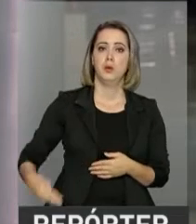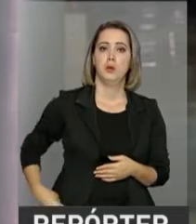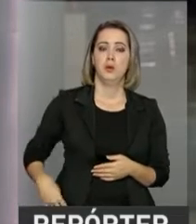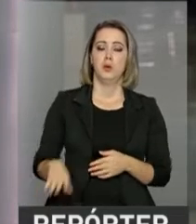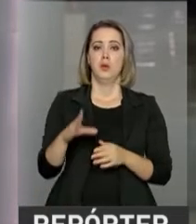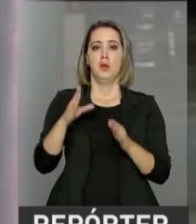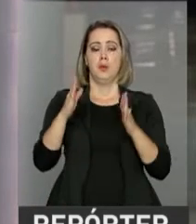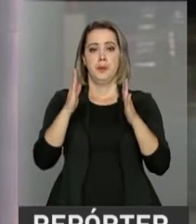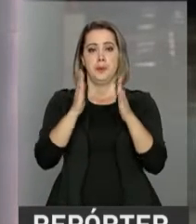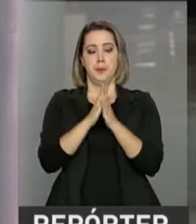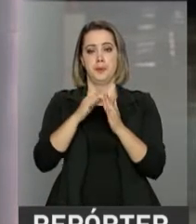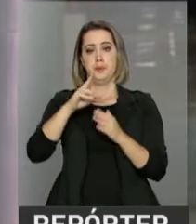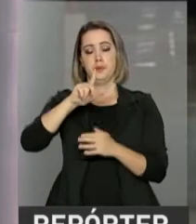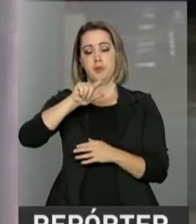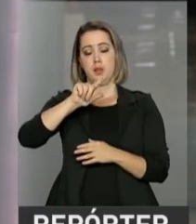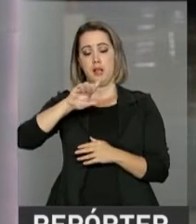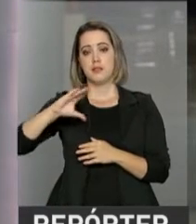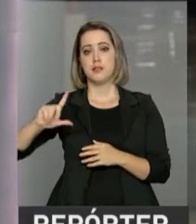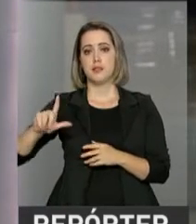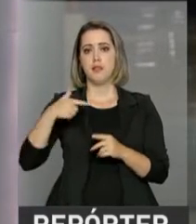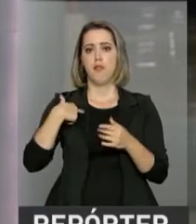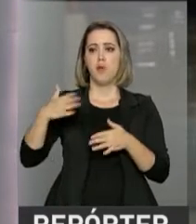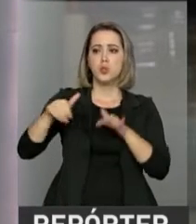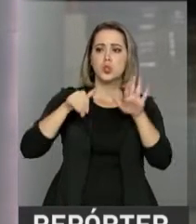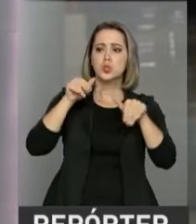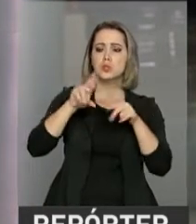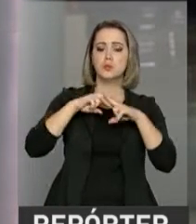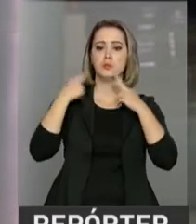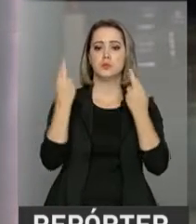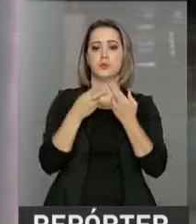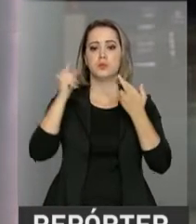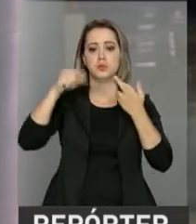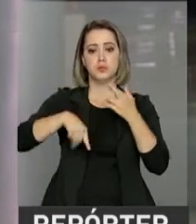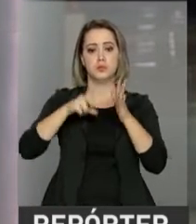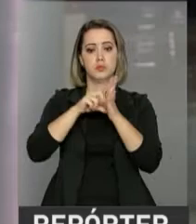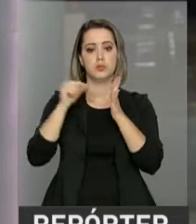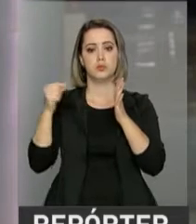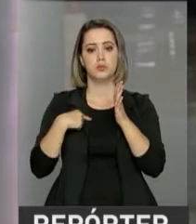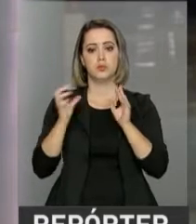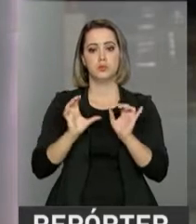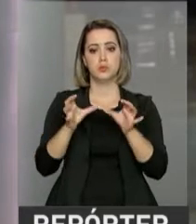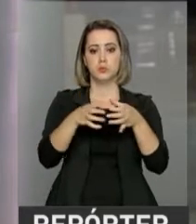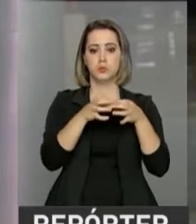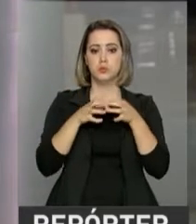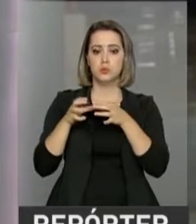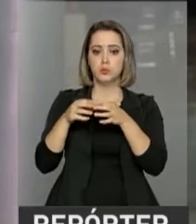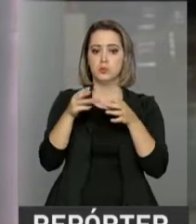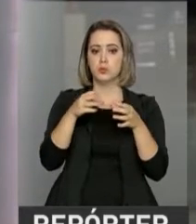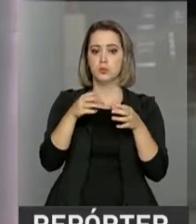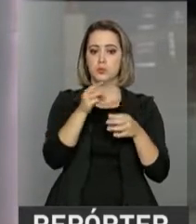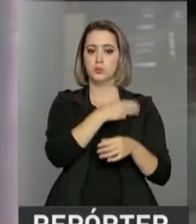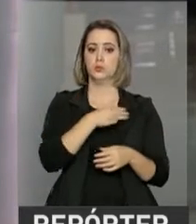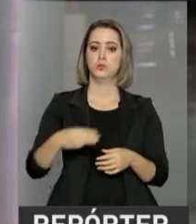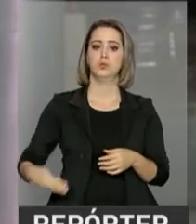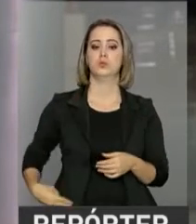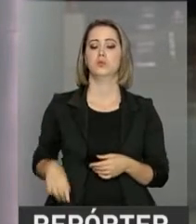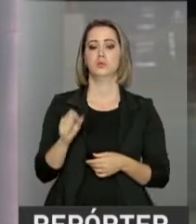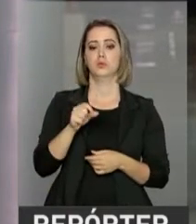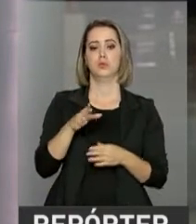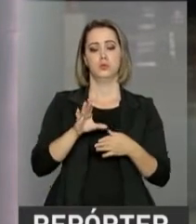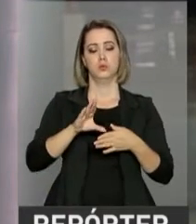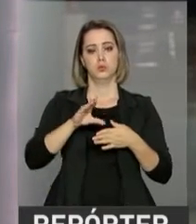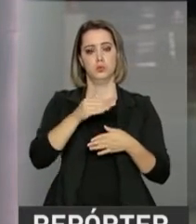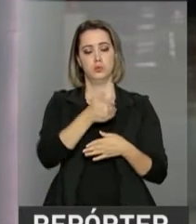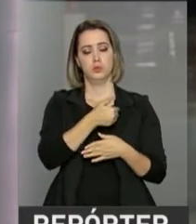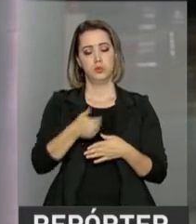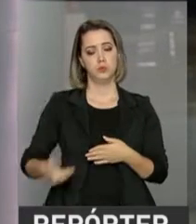Eliseu Padilha, convocou uma reunião aqui no Palácio do Planalto com a maior parte dos ministros do governo